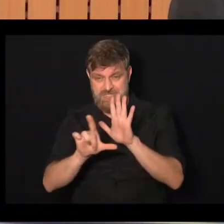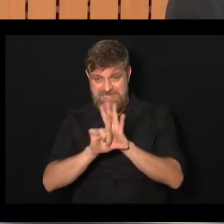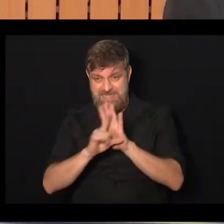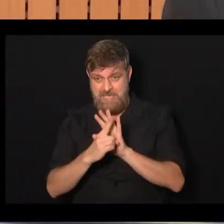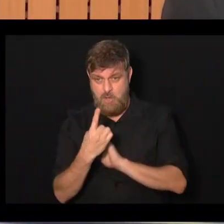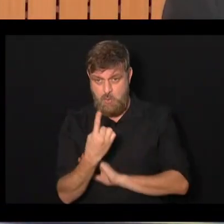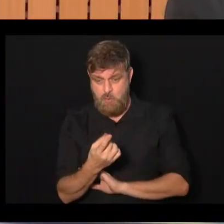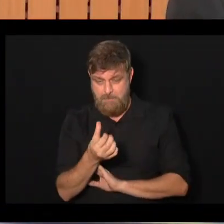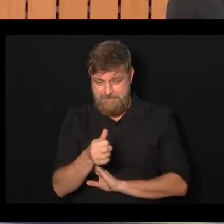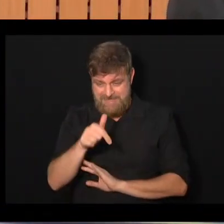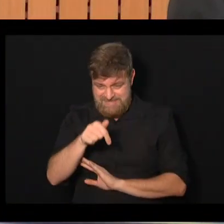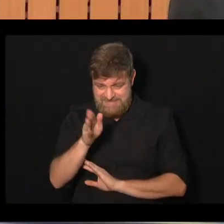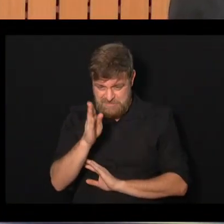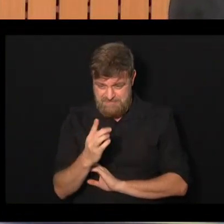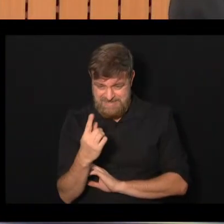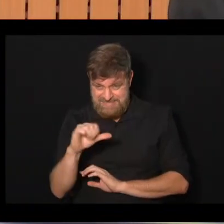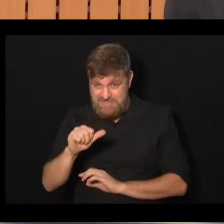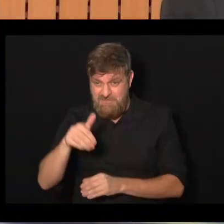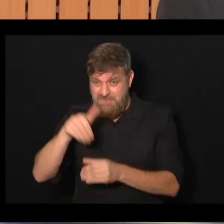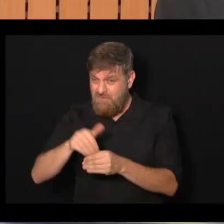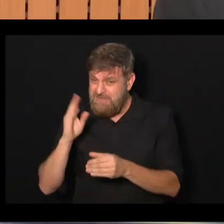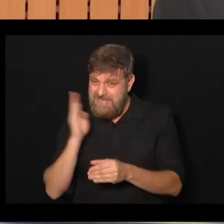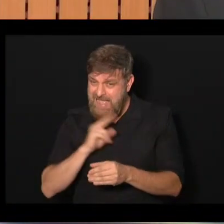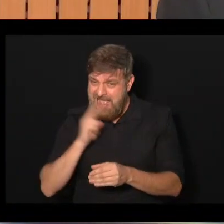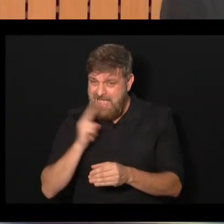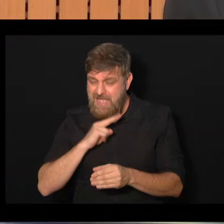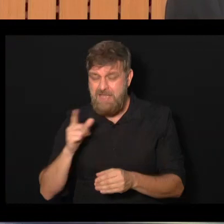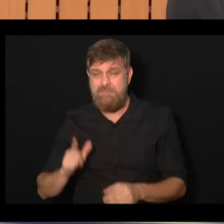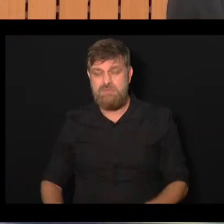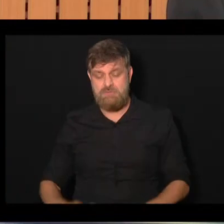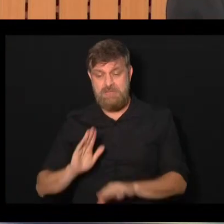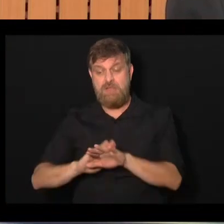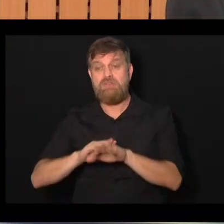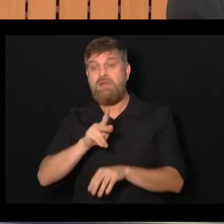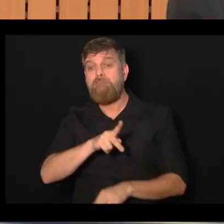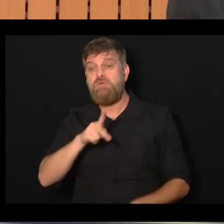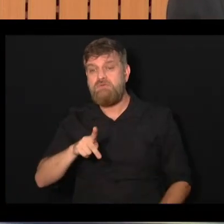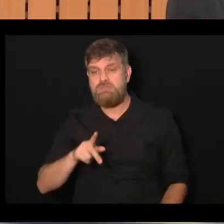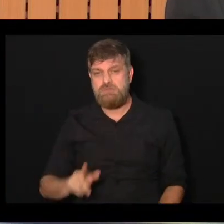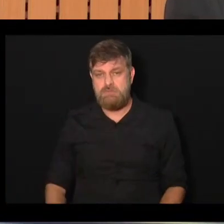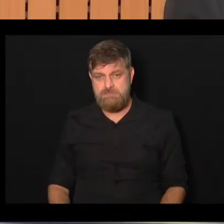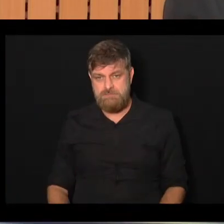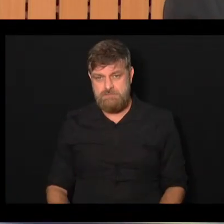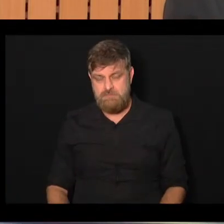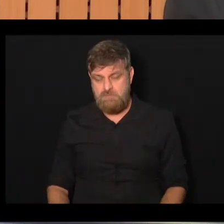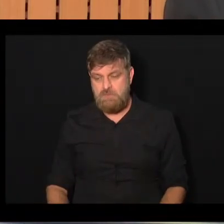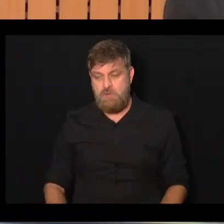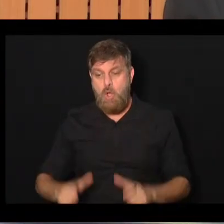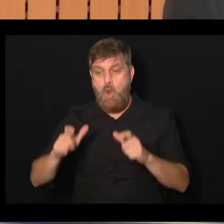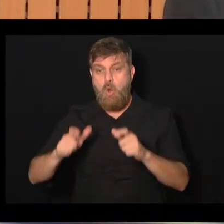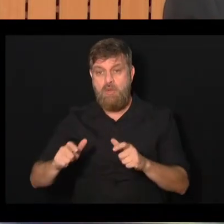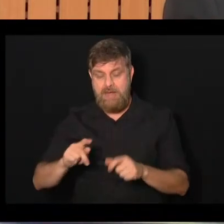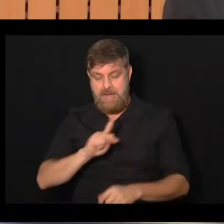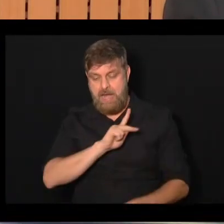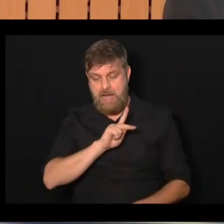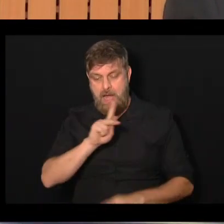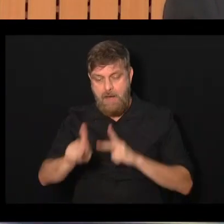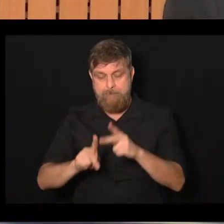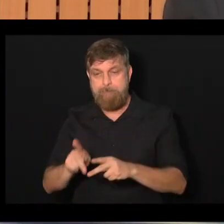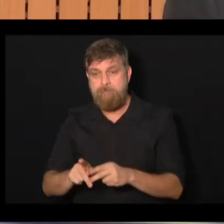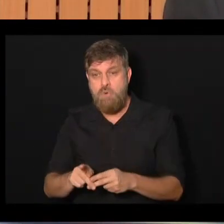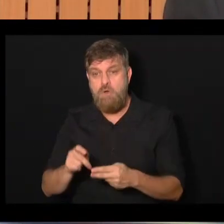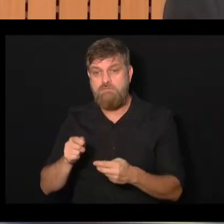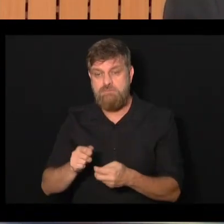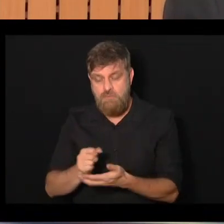lei 16719, processo 230355 de sua autoria, que declara órgão de utilidade pública municipal, associação